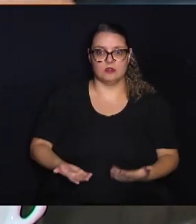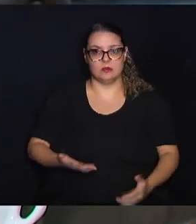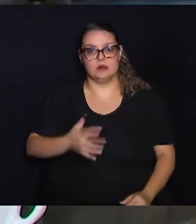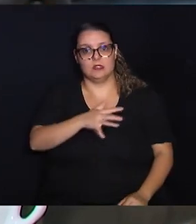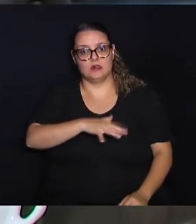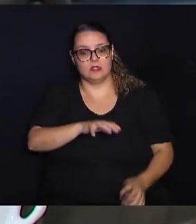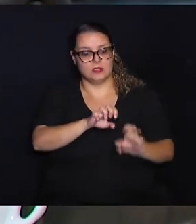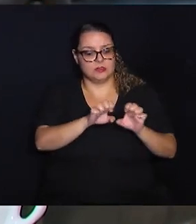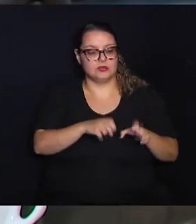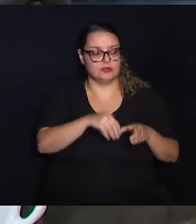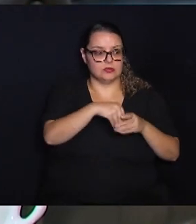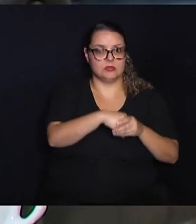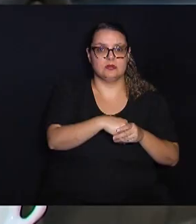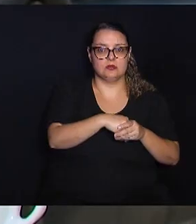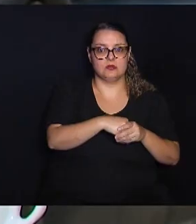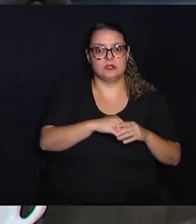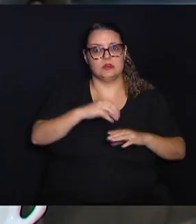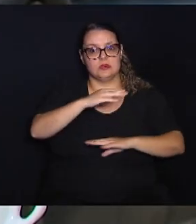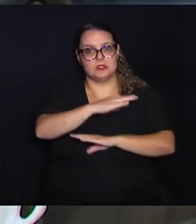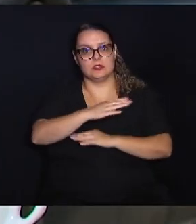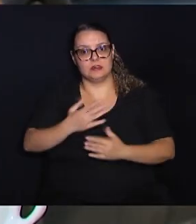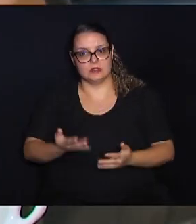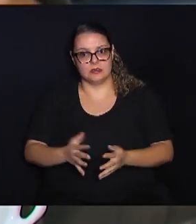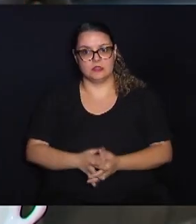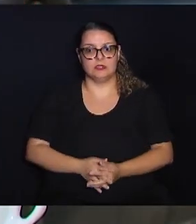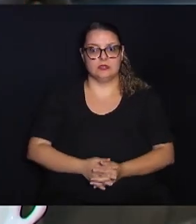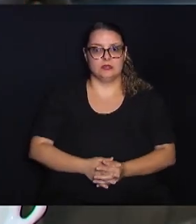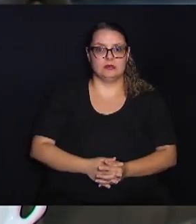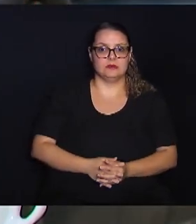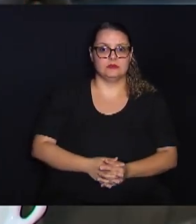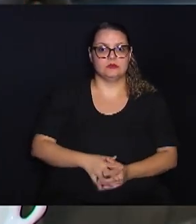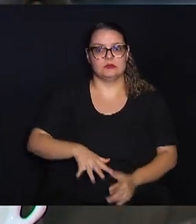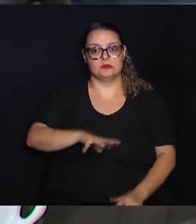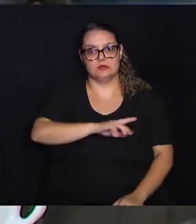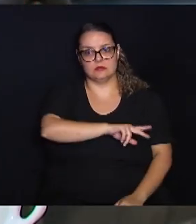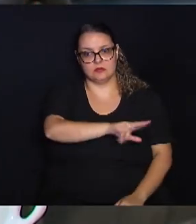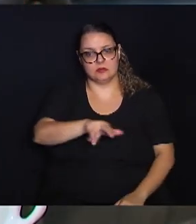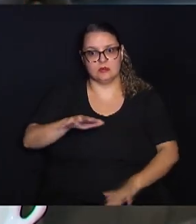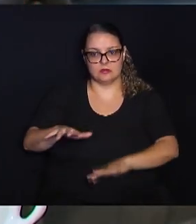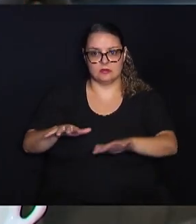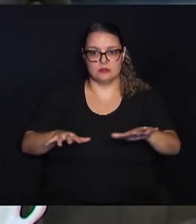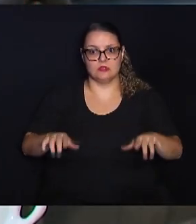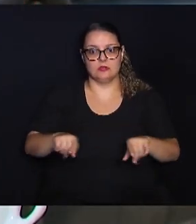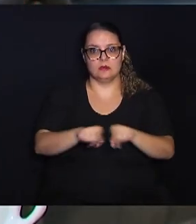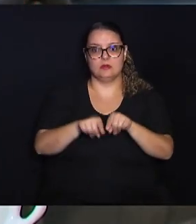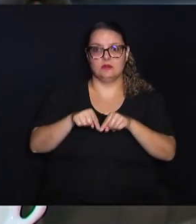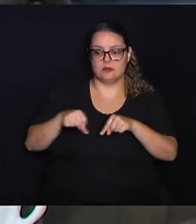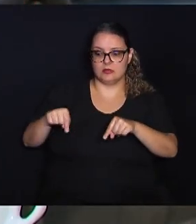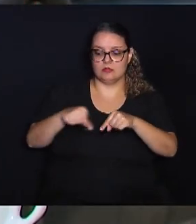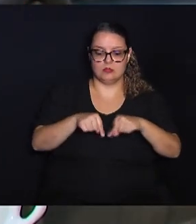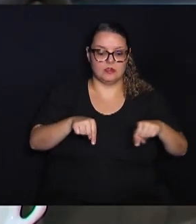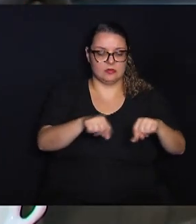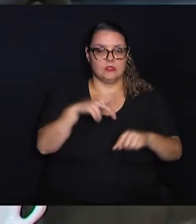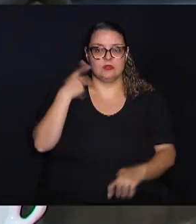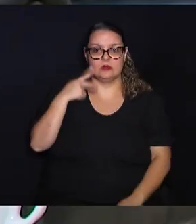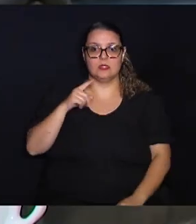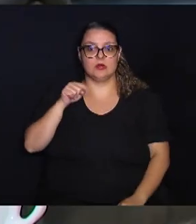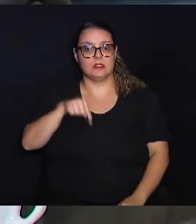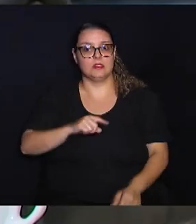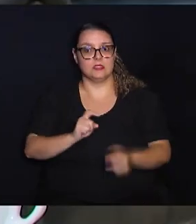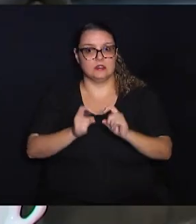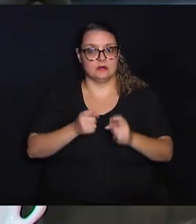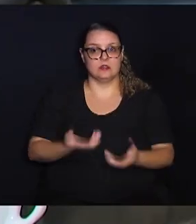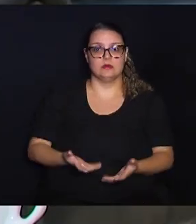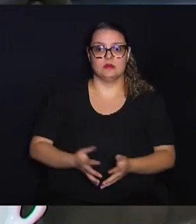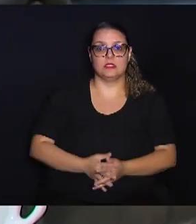estrutura interna da Câmara, né, nas várias áreas da Câmara, como também nos gabinetes de vereadores. Essa reunião, além de representantes